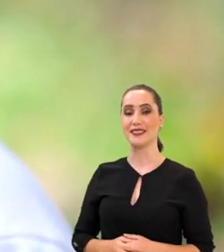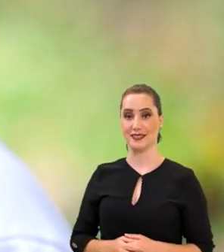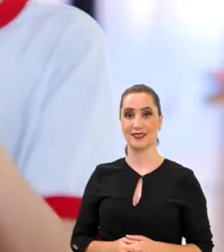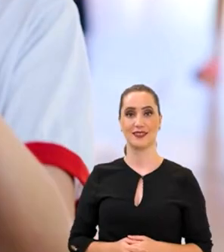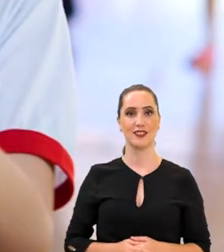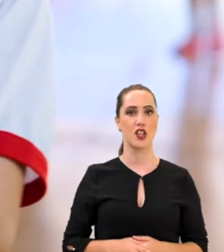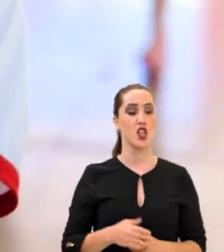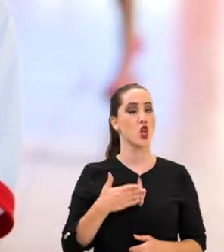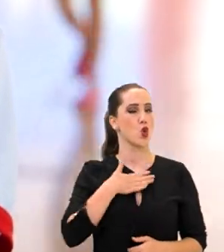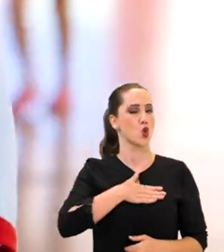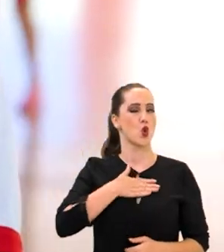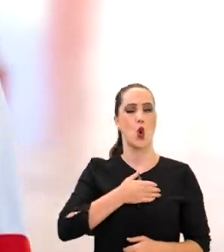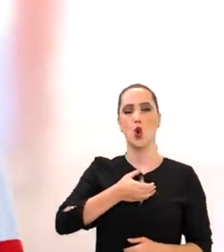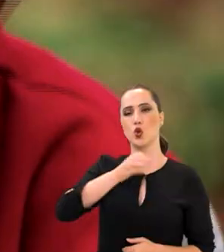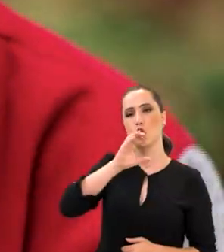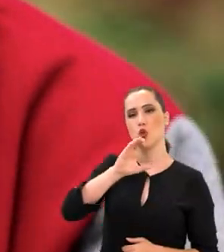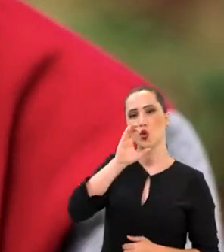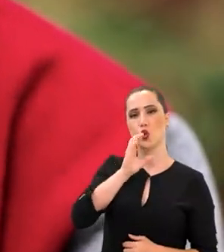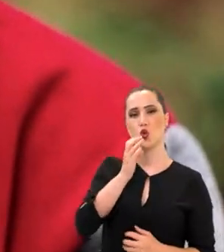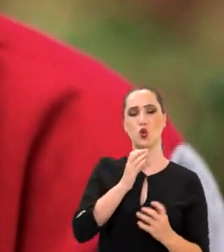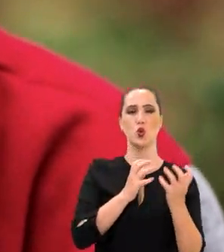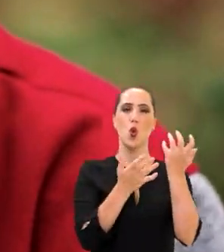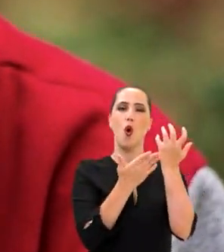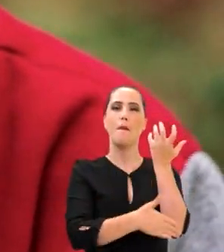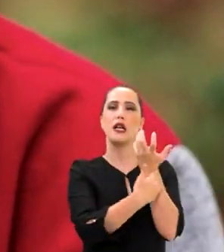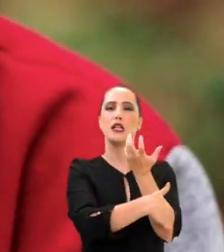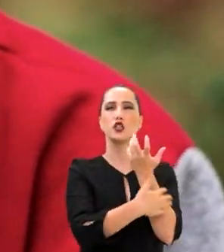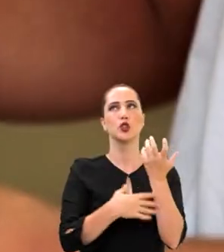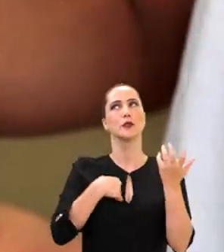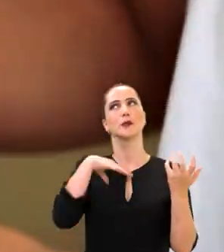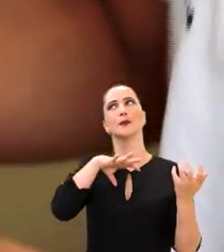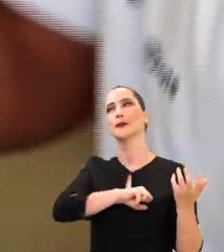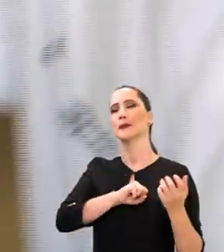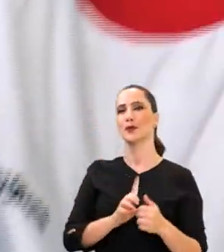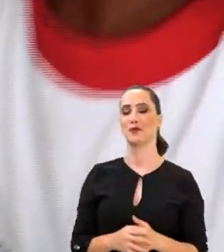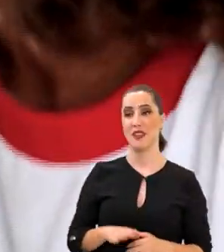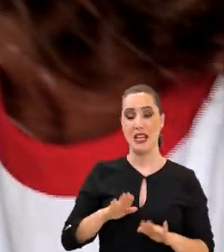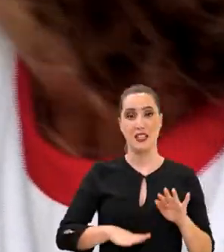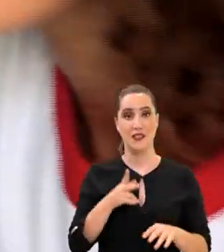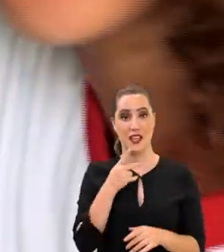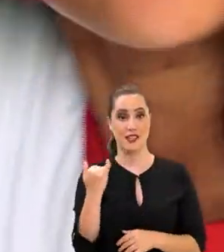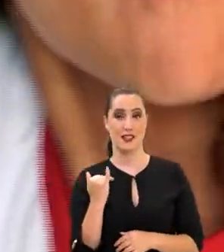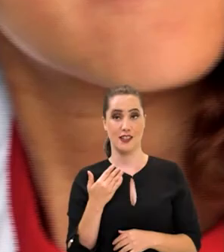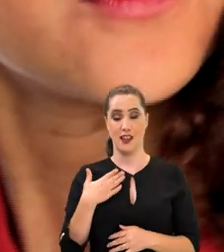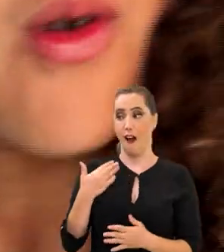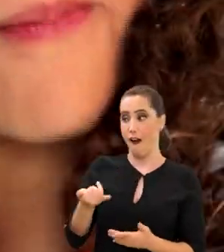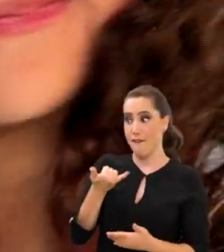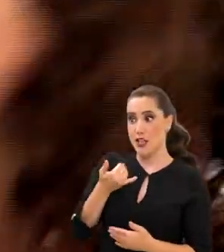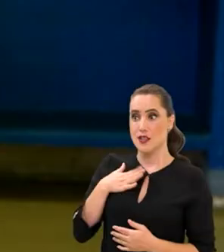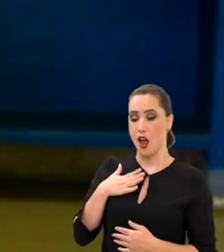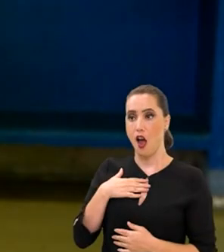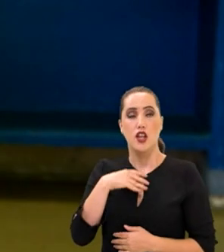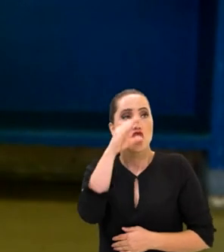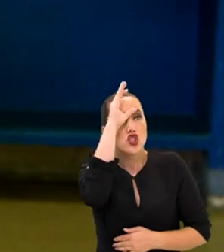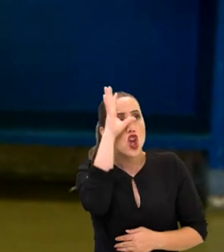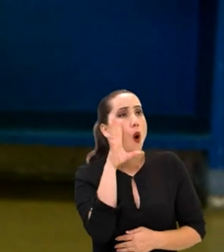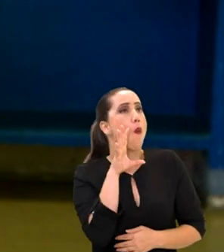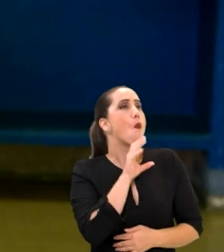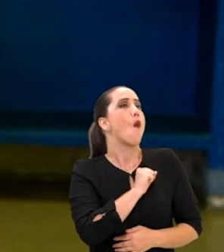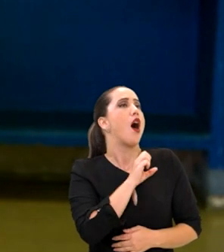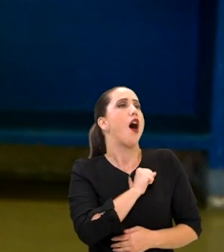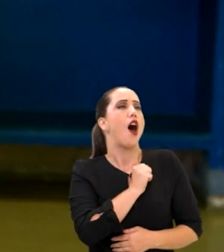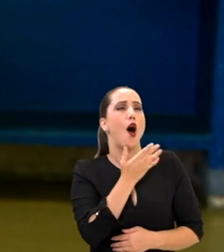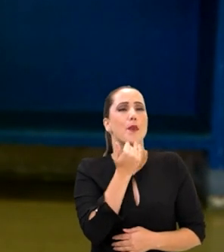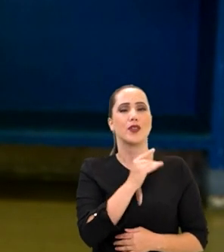gosto de comer. É tomar suco, aqueles lá quando tem abacaxi eu amo. Tem uns que falam, nossa tia, a comida hoje está uma delícia. E a gente